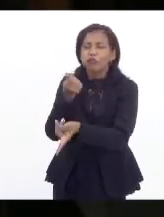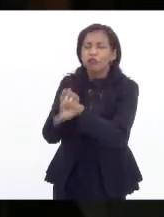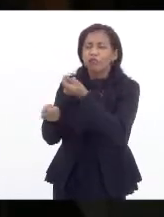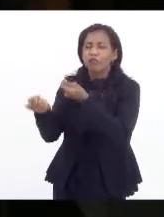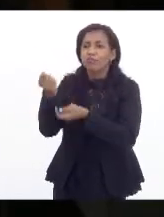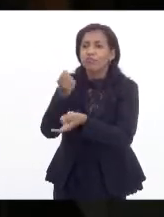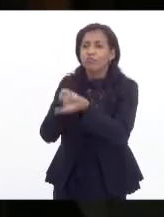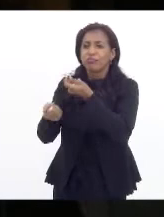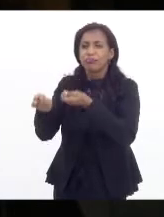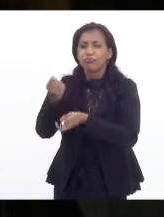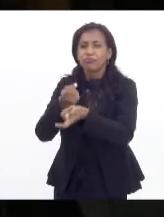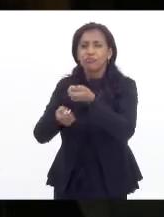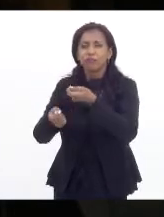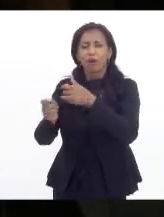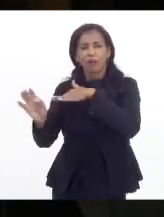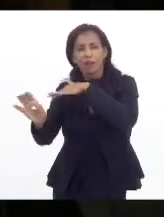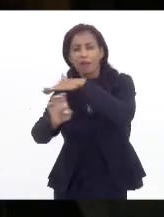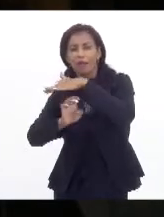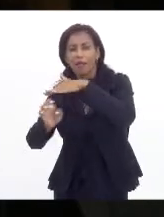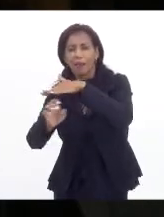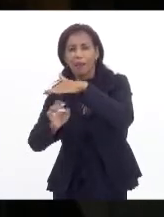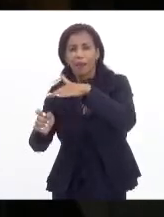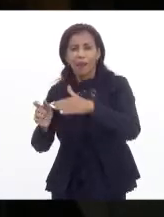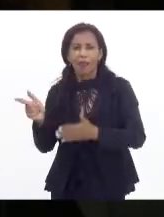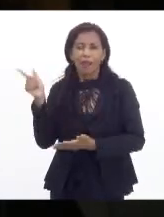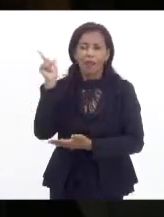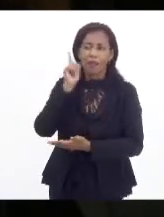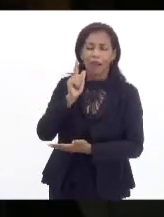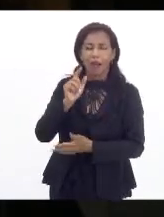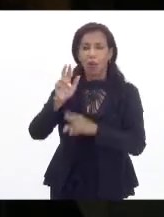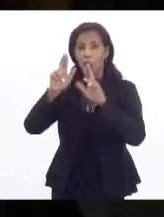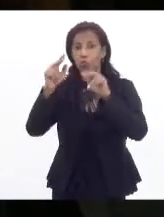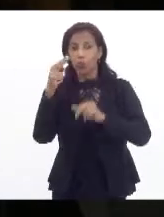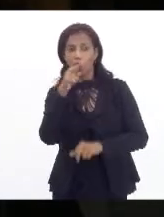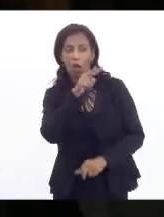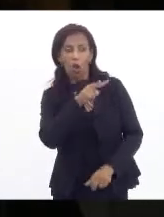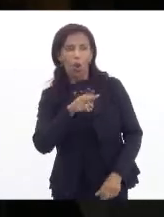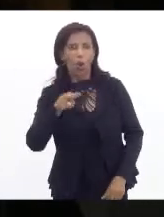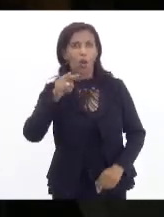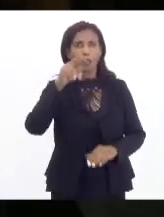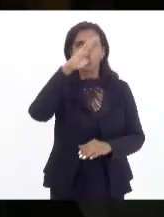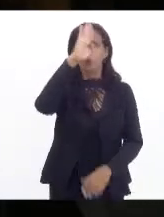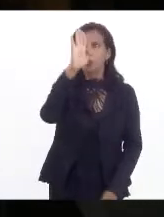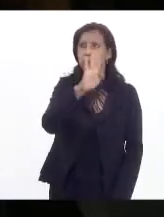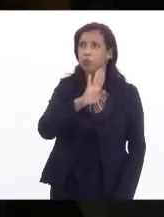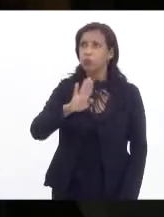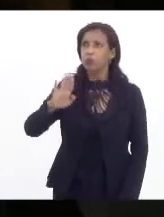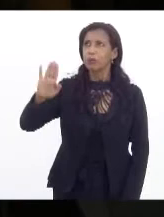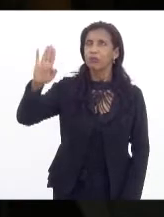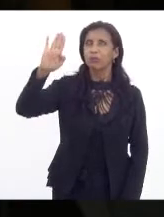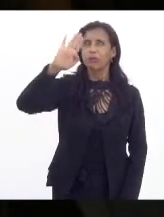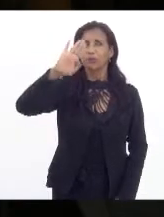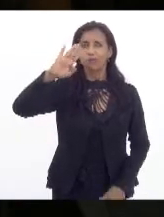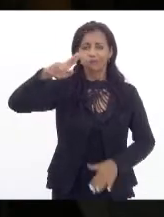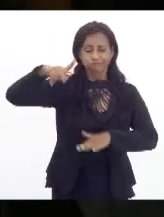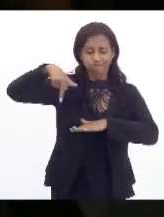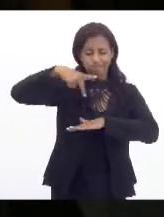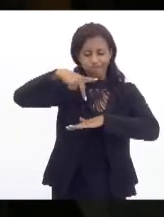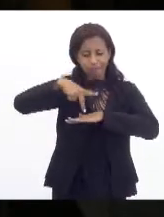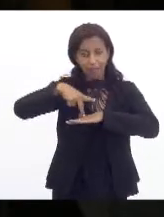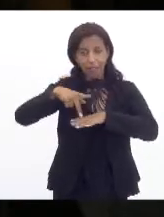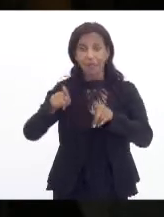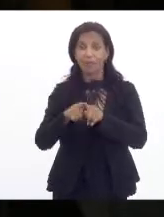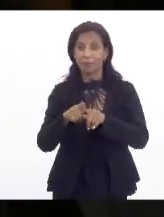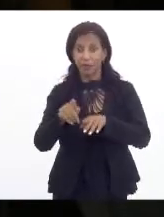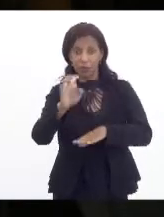acionistas daquela empresa. Jamais tem um olhar sobre o país e sobre o nosso Estado.